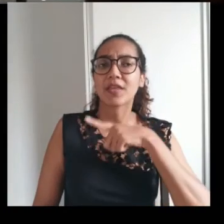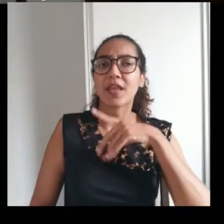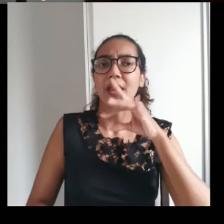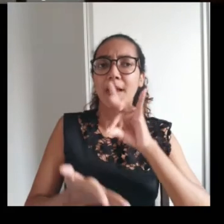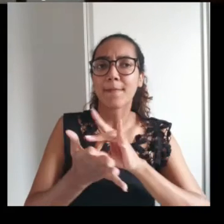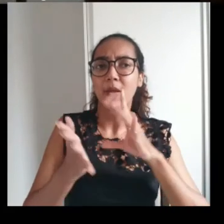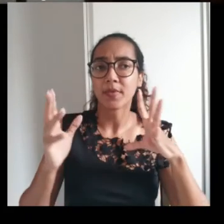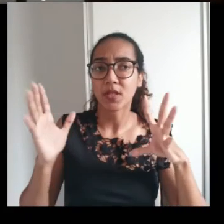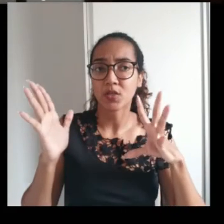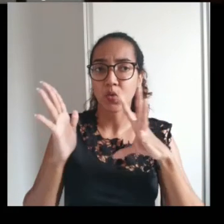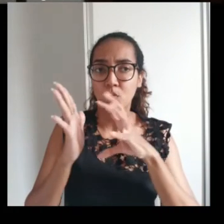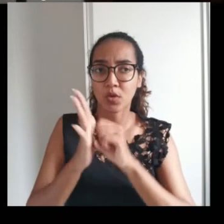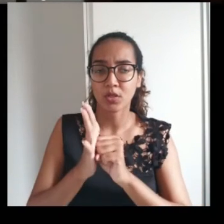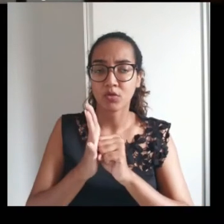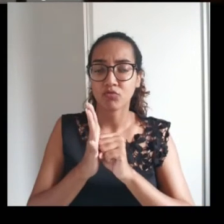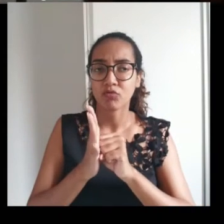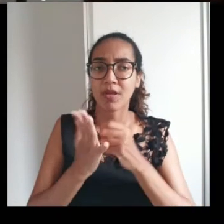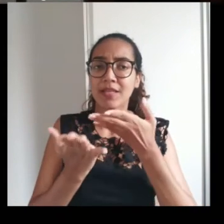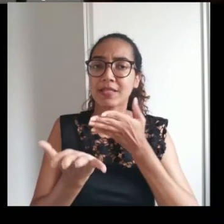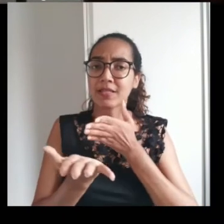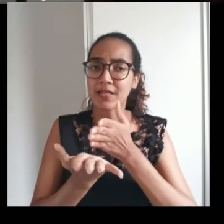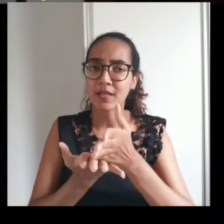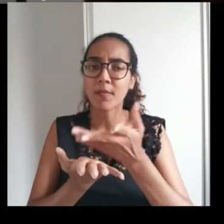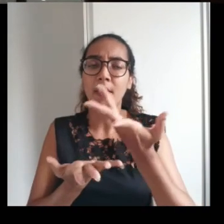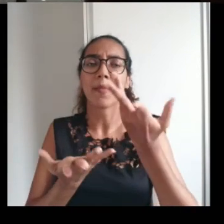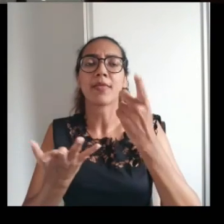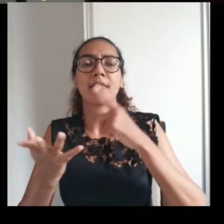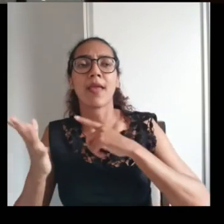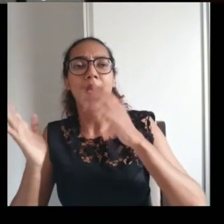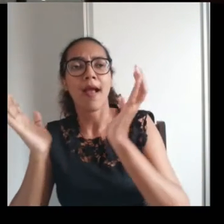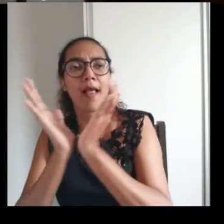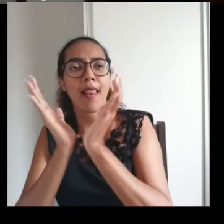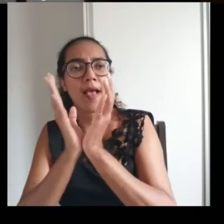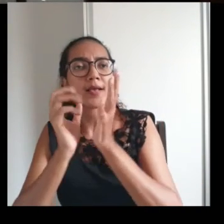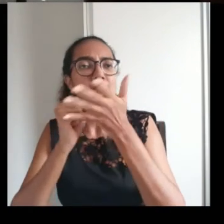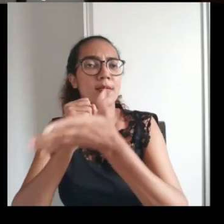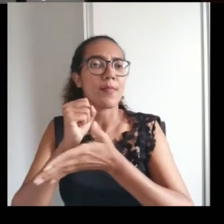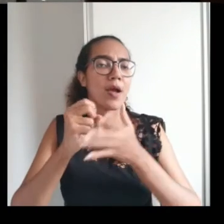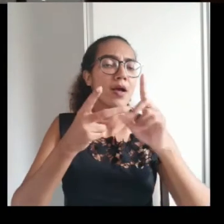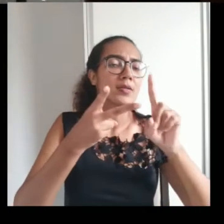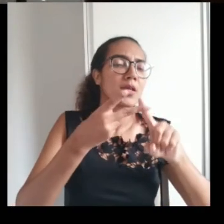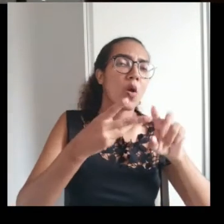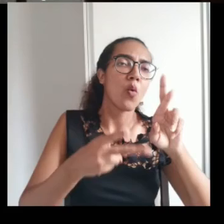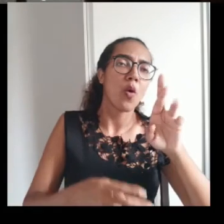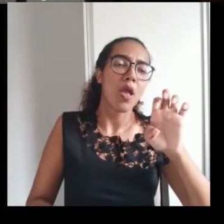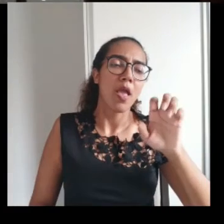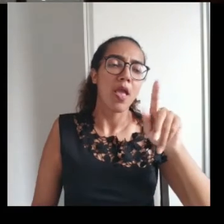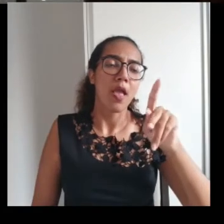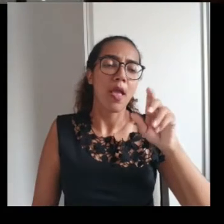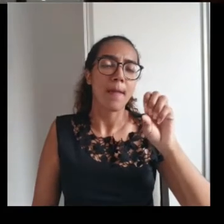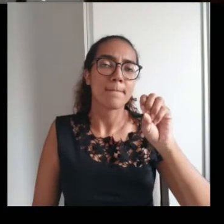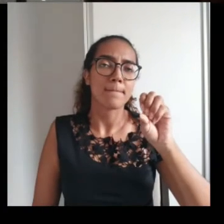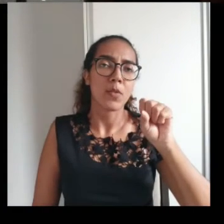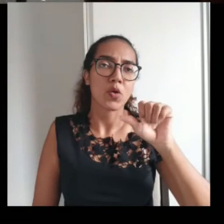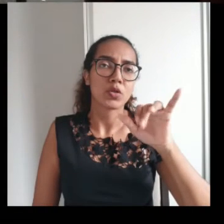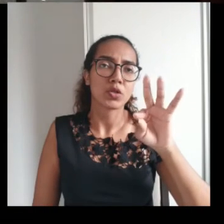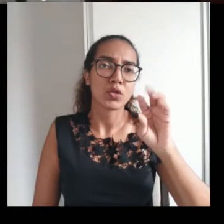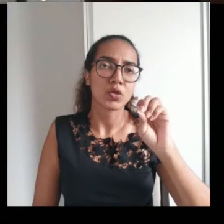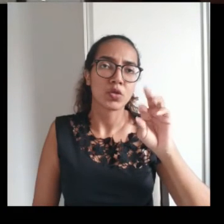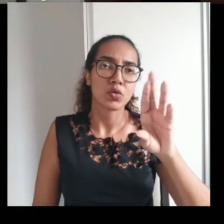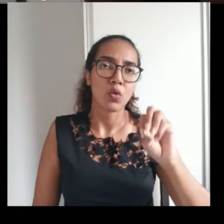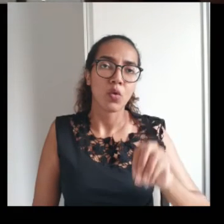ideia, né? A gente tem a classe básica, tem o repositório, que está aqui a camada de negócio agora, que está em cima